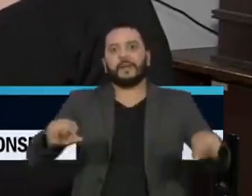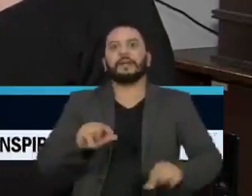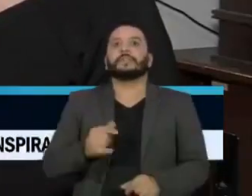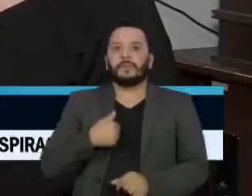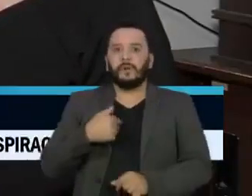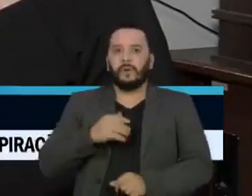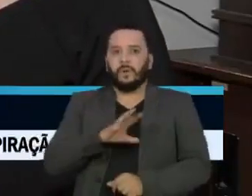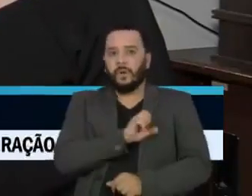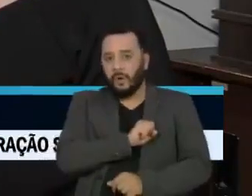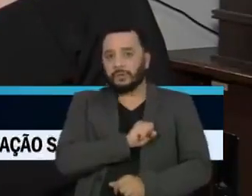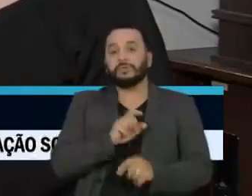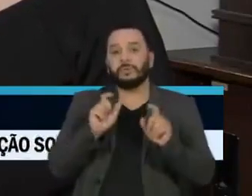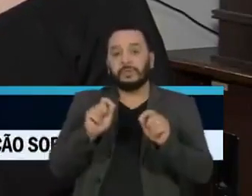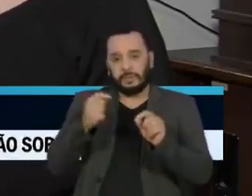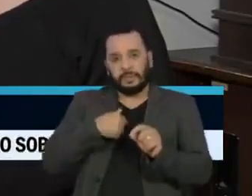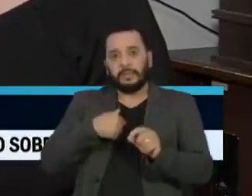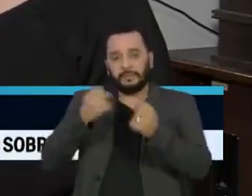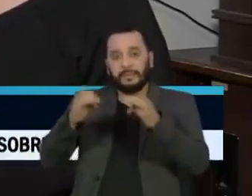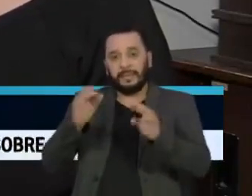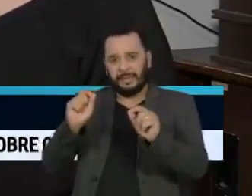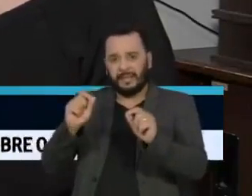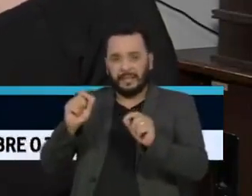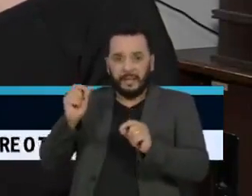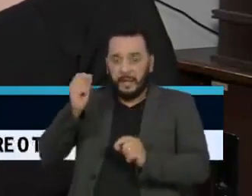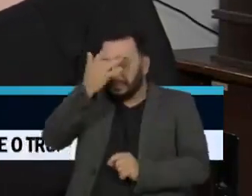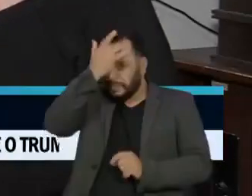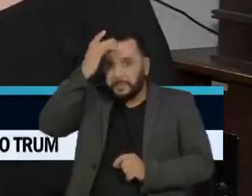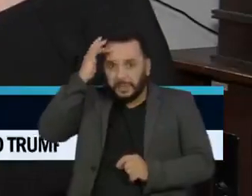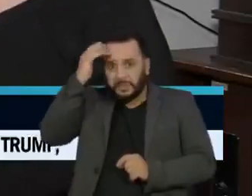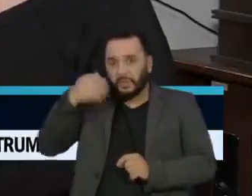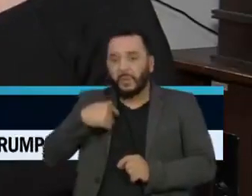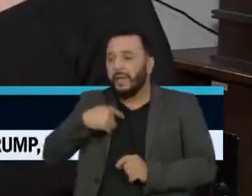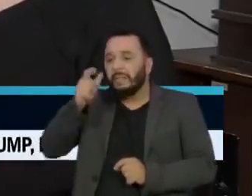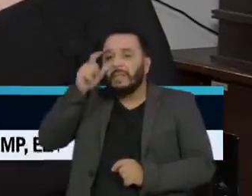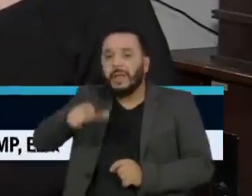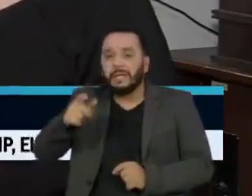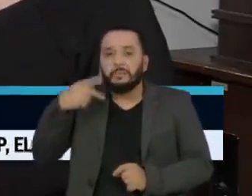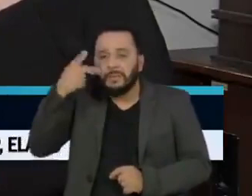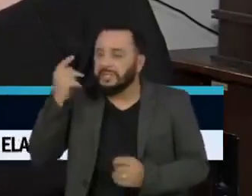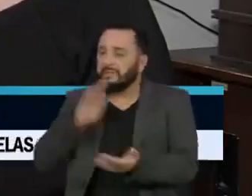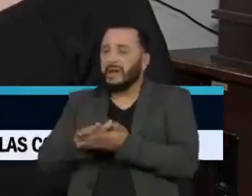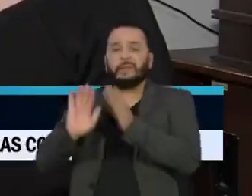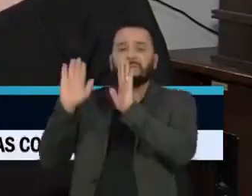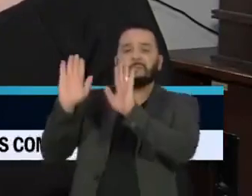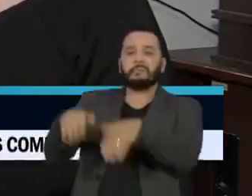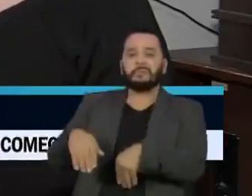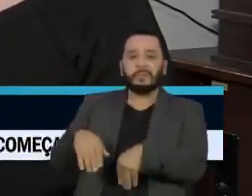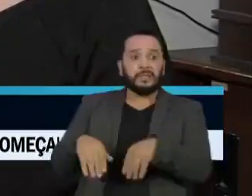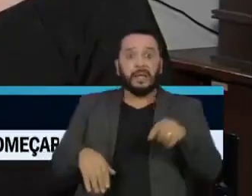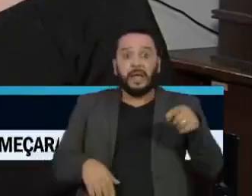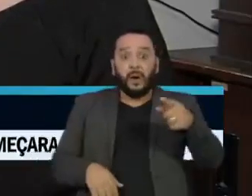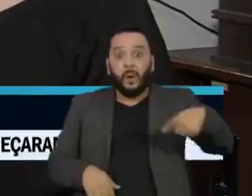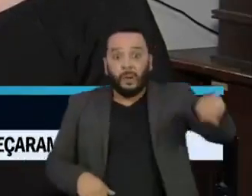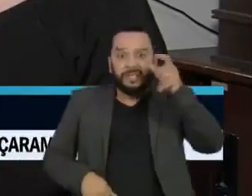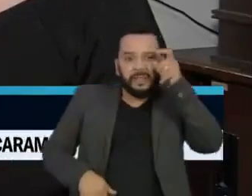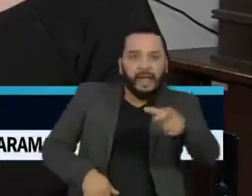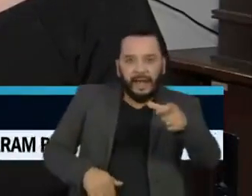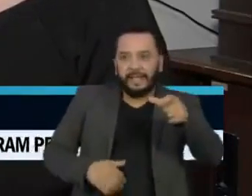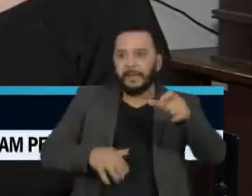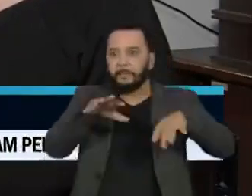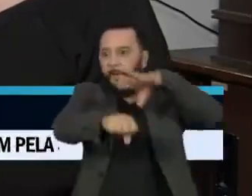Arnold Toynbee, que ele diz que o castigo daqueles que não se interessam por política é serem governados por aqueles que se